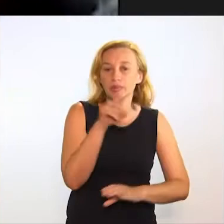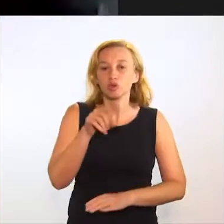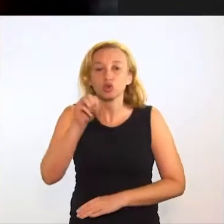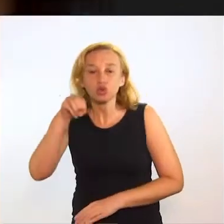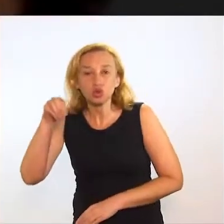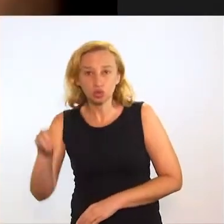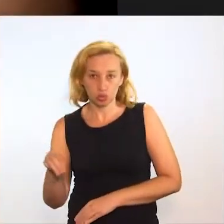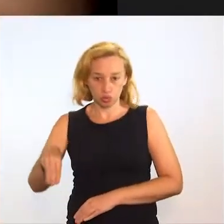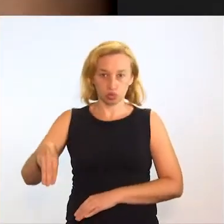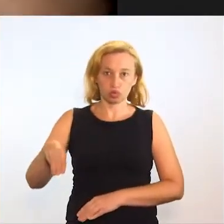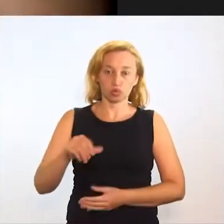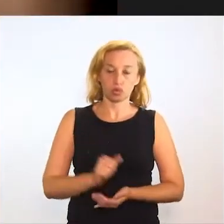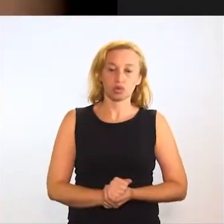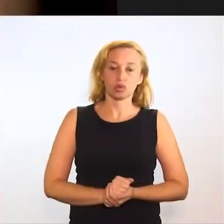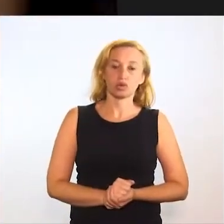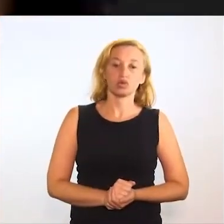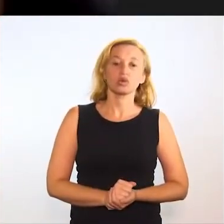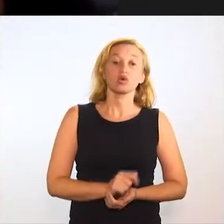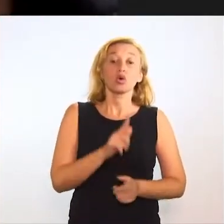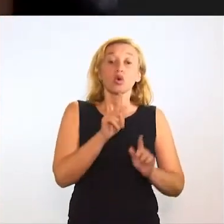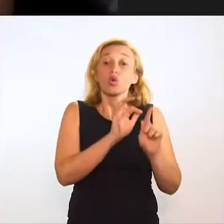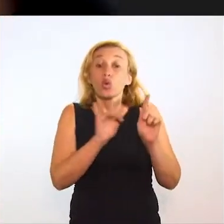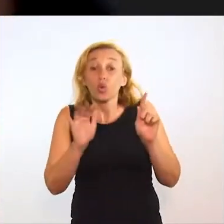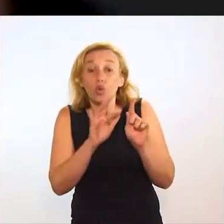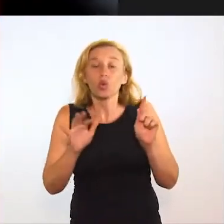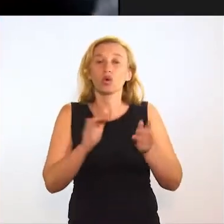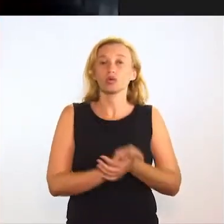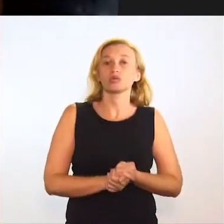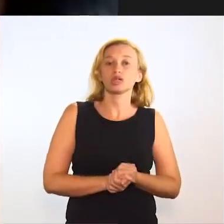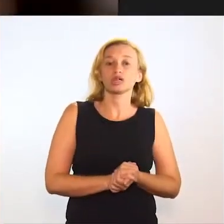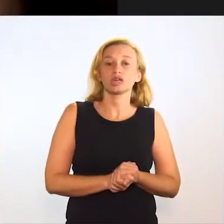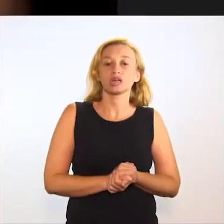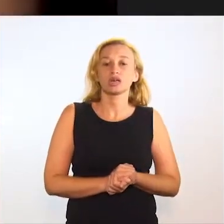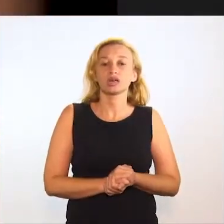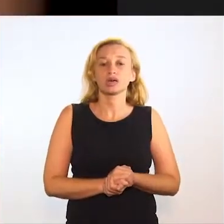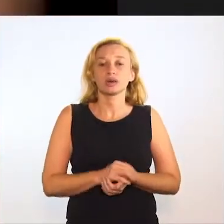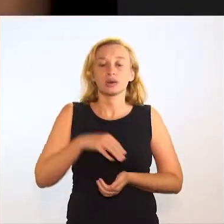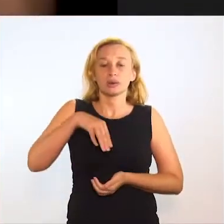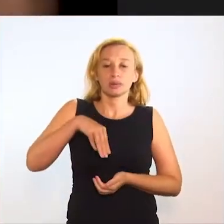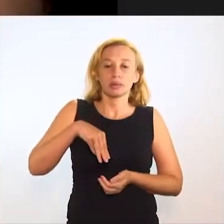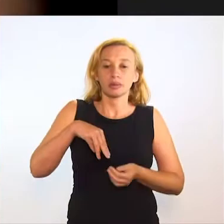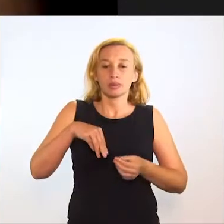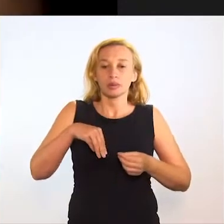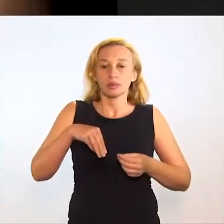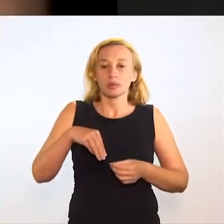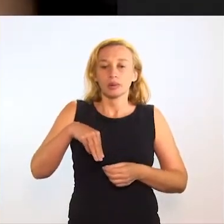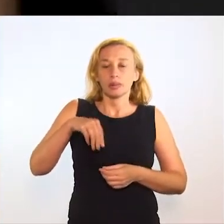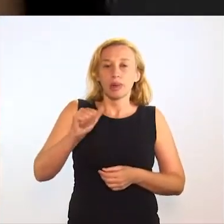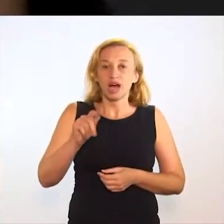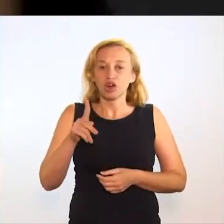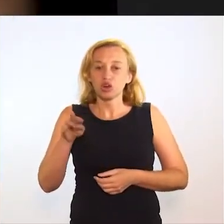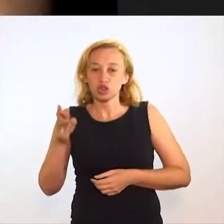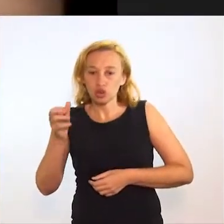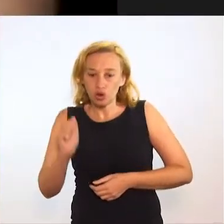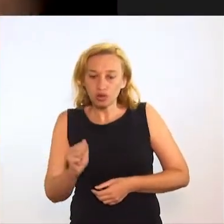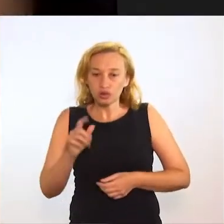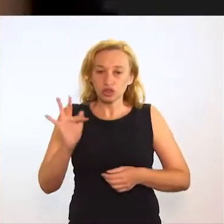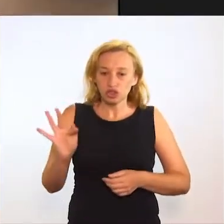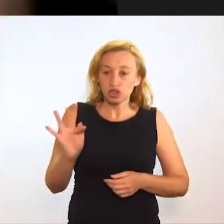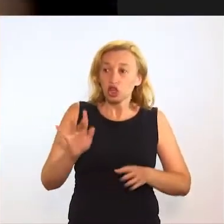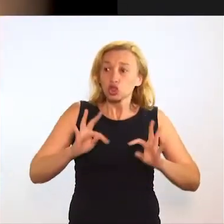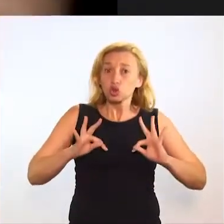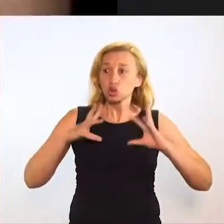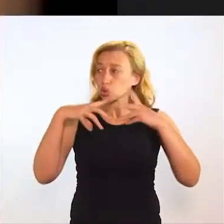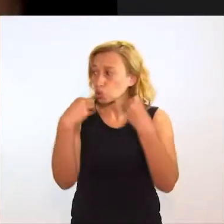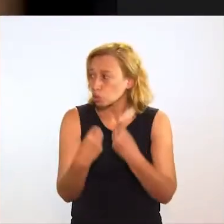Zoom, o Google Meet, Google Classroom, então, o Microsoft Teams, enfim, tudo